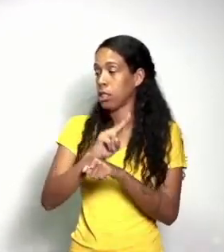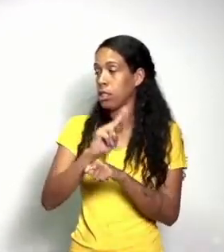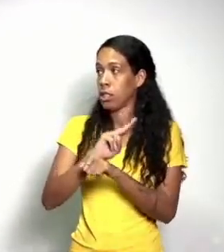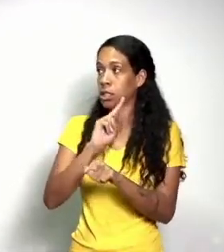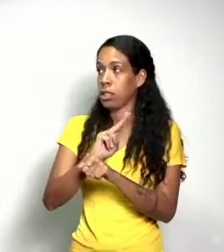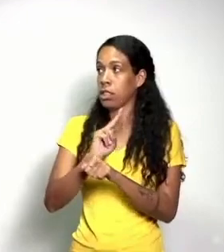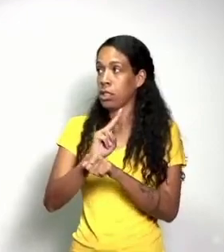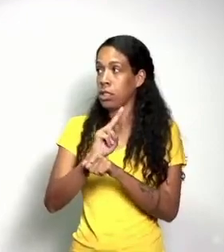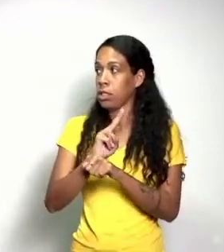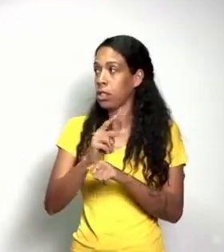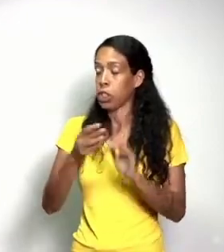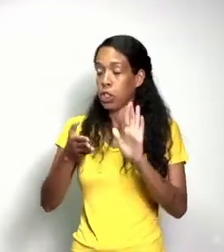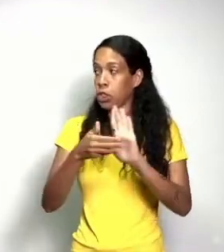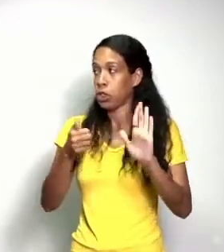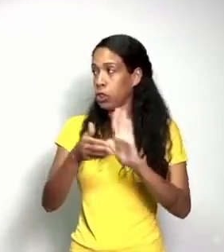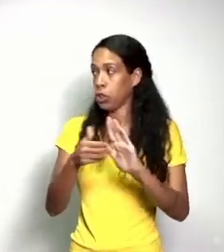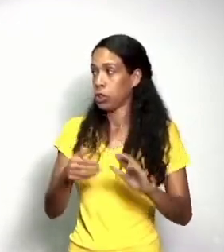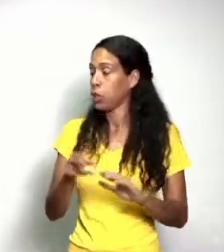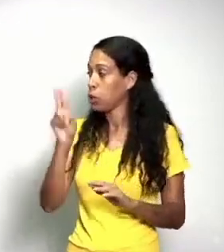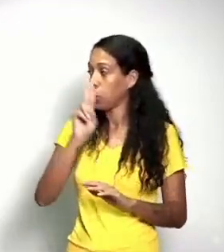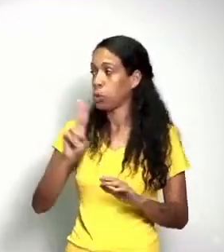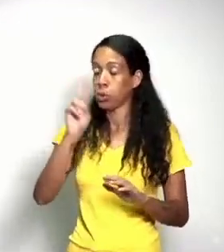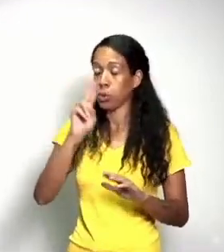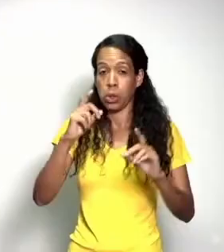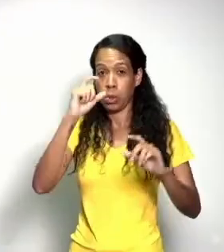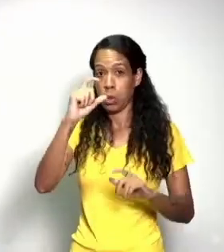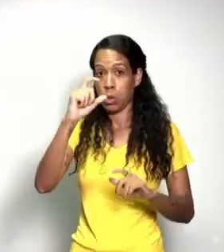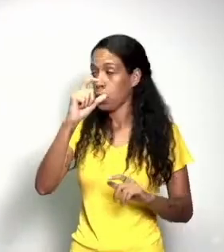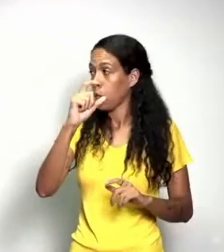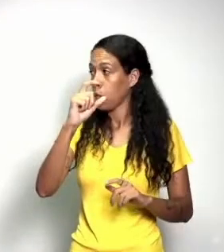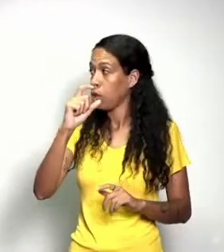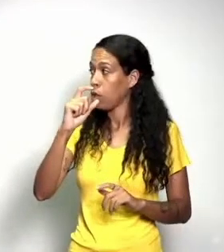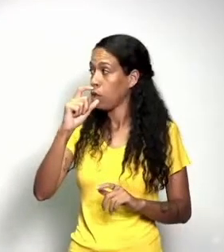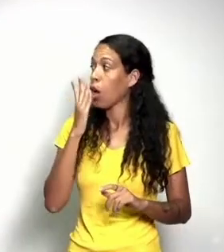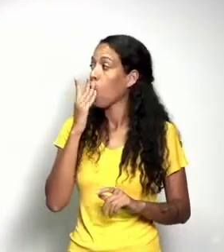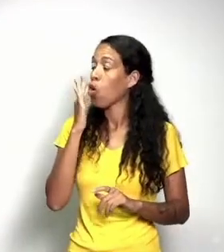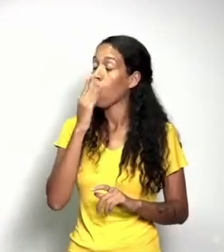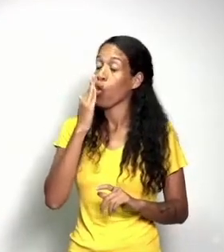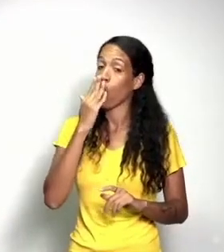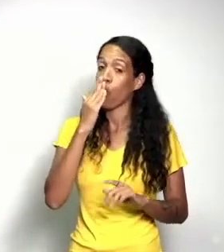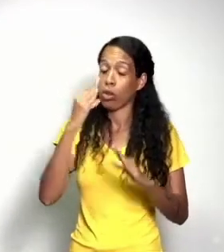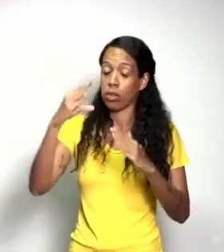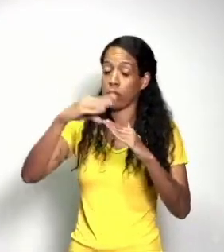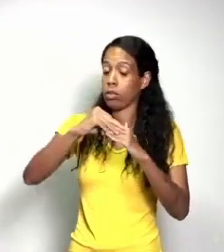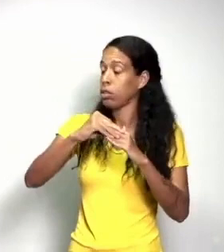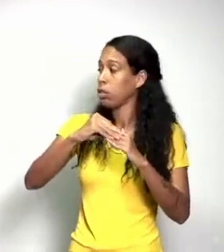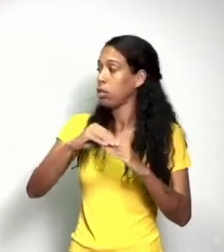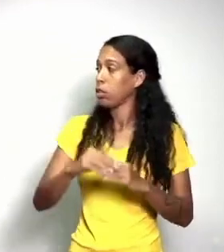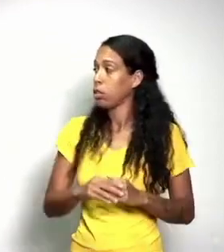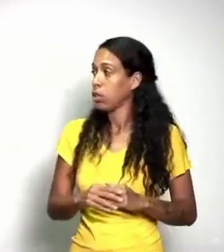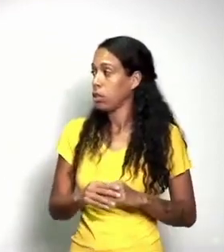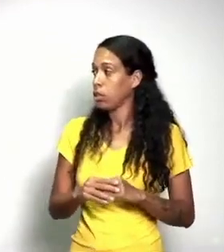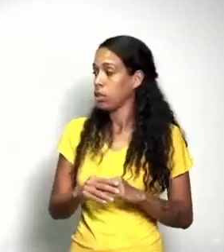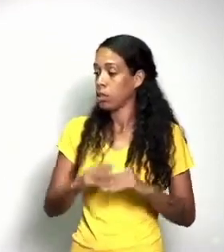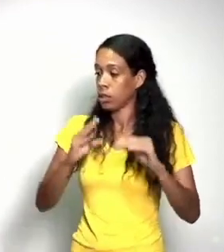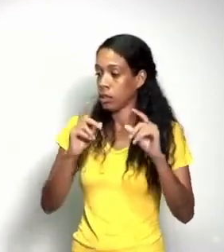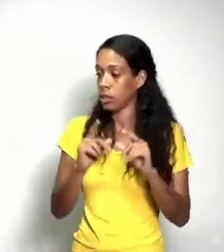caso, descarregada. A gente usa esse cartão, que é a fita artística que eu falei, porque ela é uma fita com uma cola